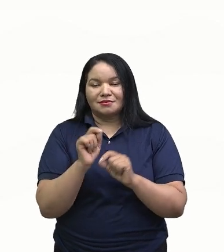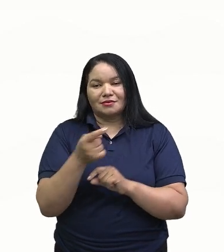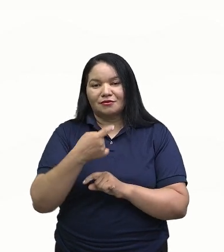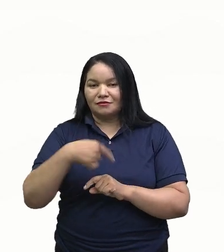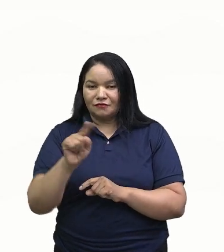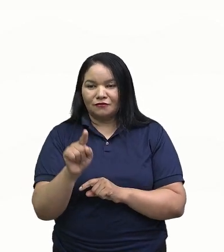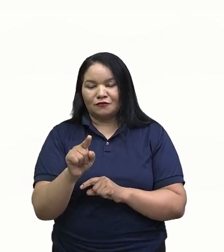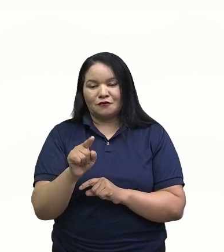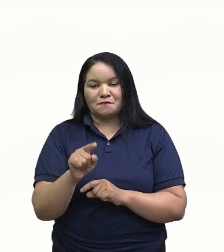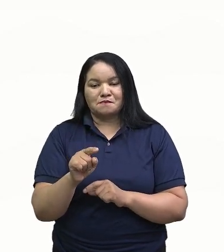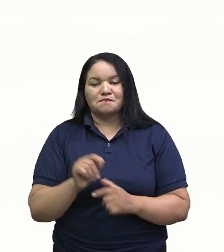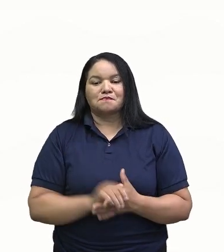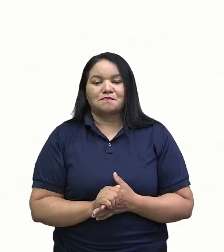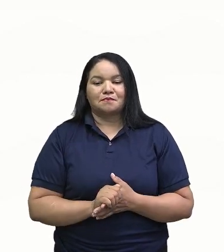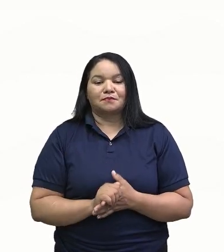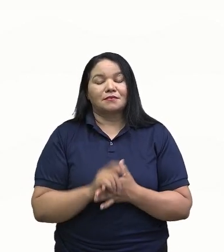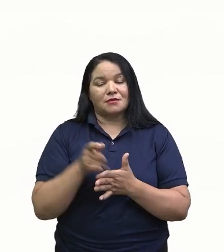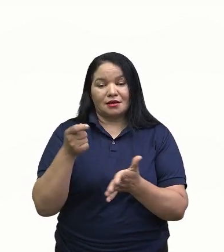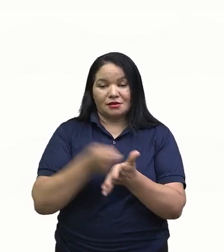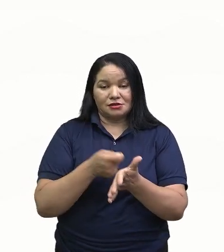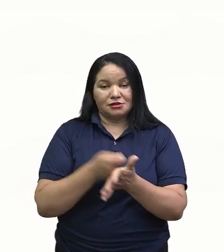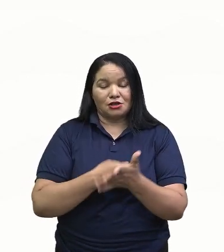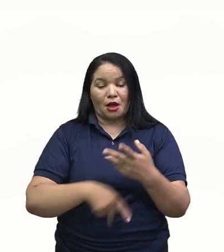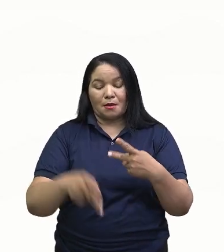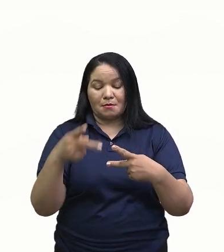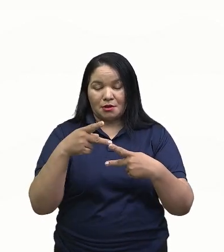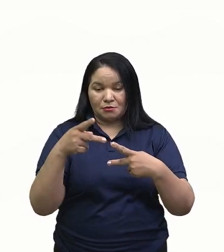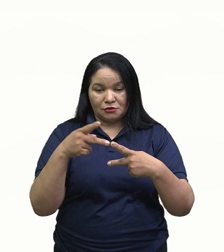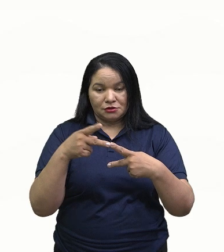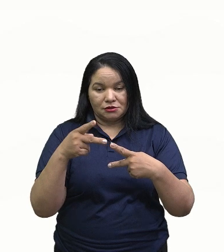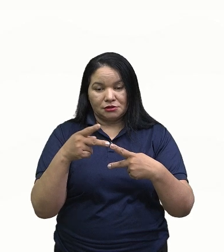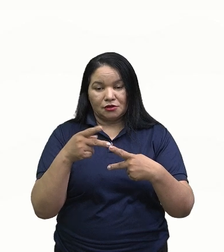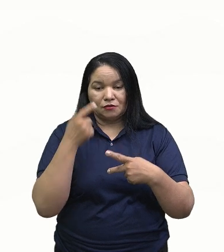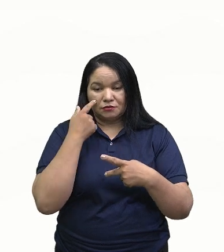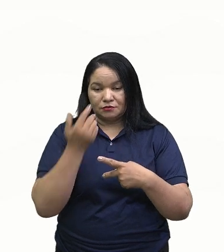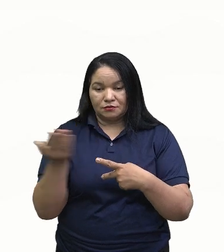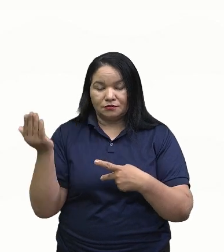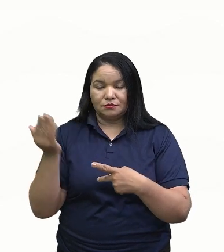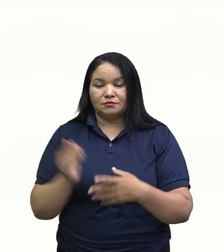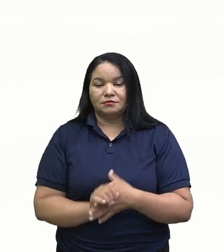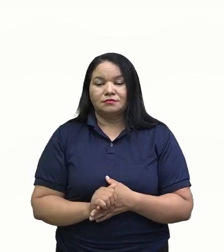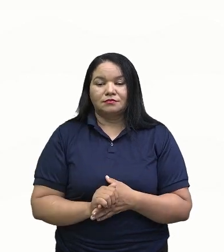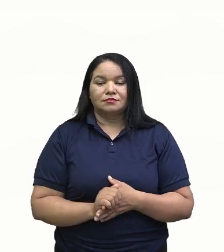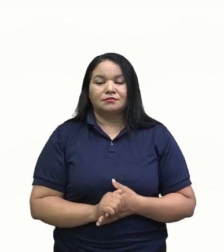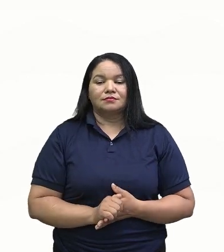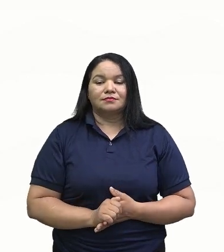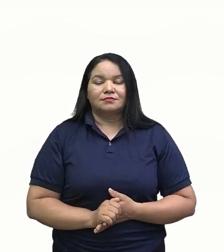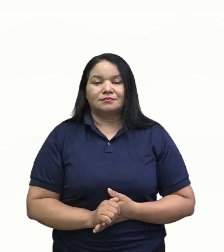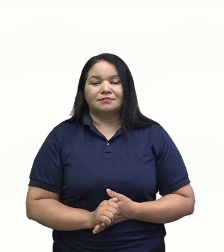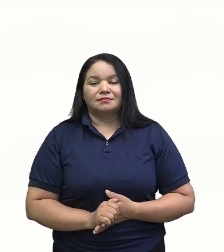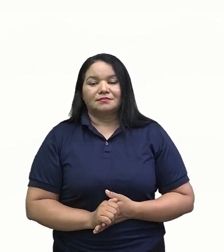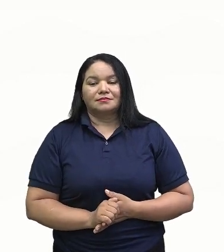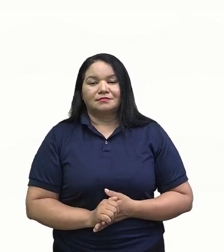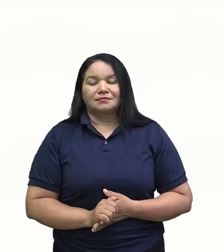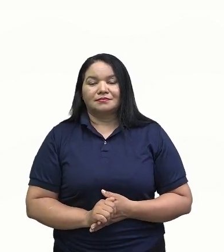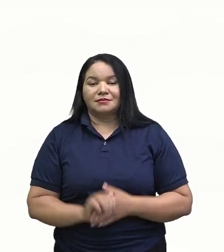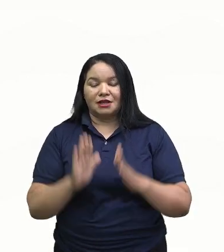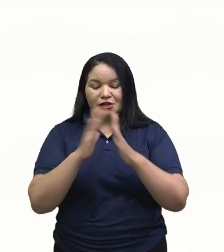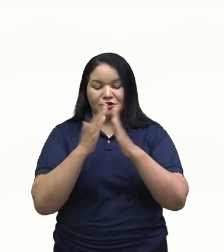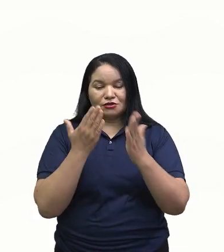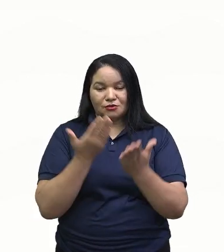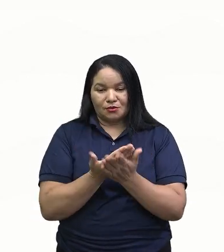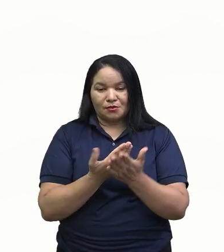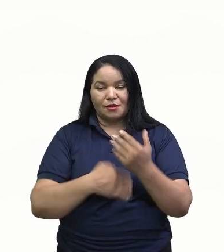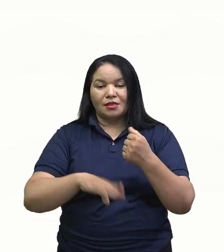que exige-se uma preposição aqui, certo? A escola é o quê? Um